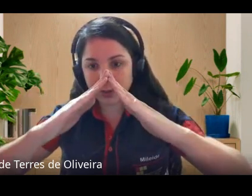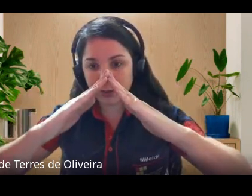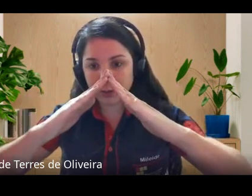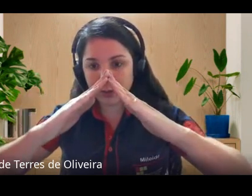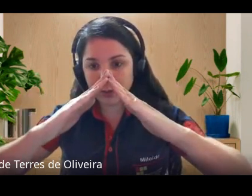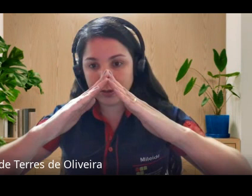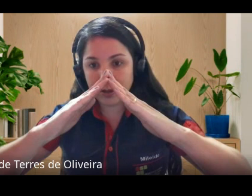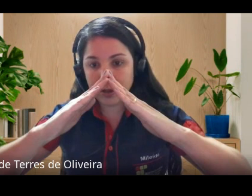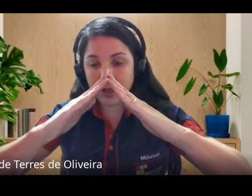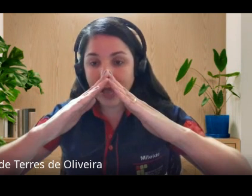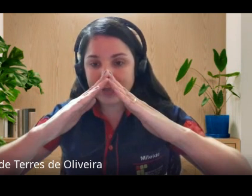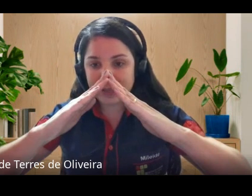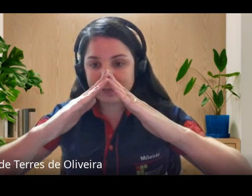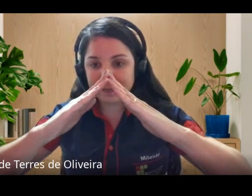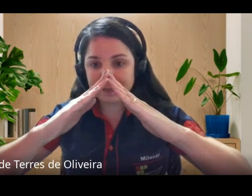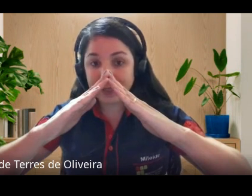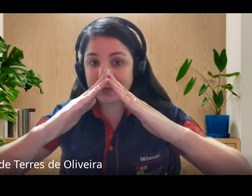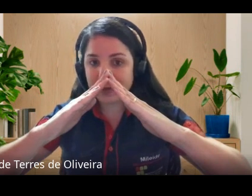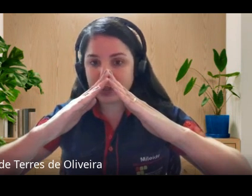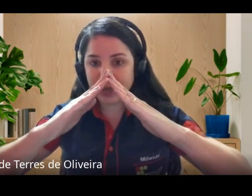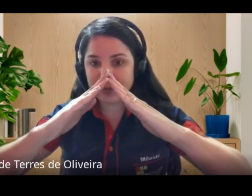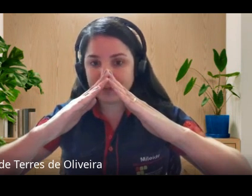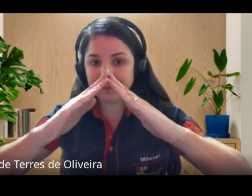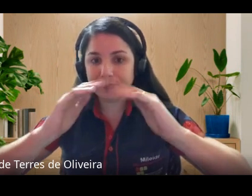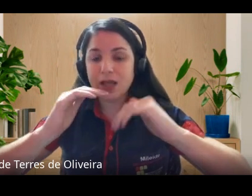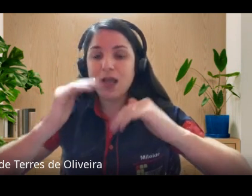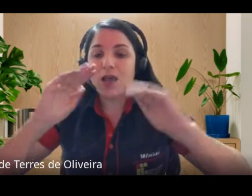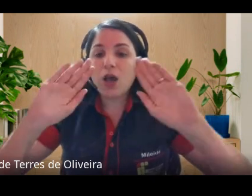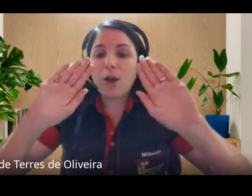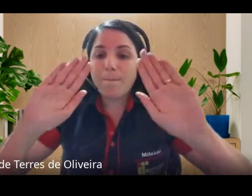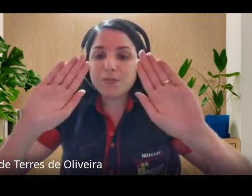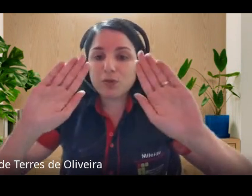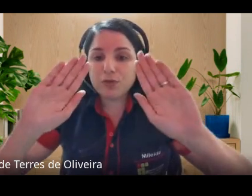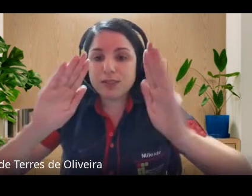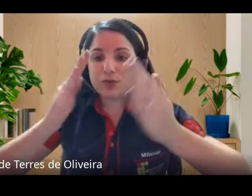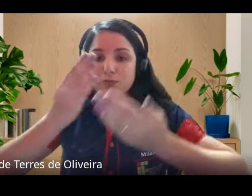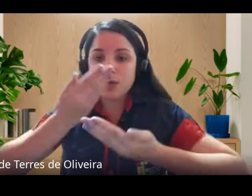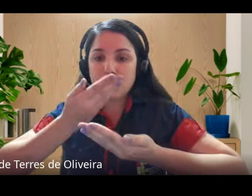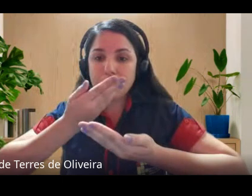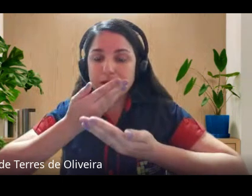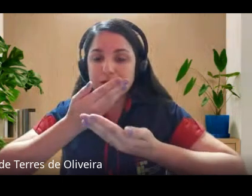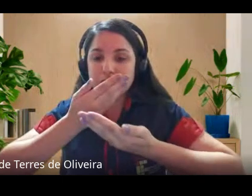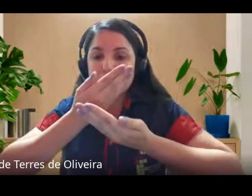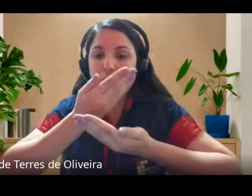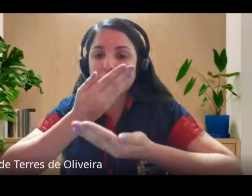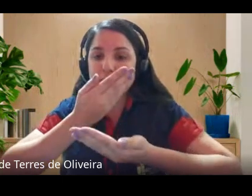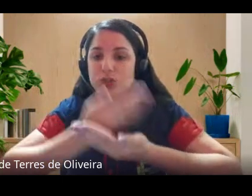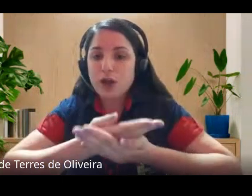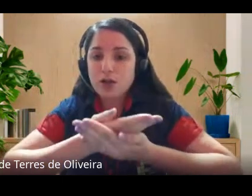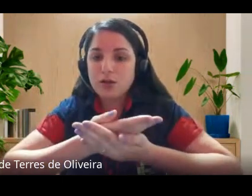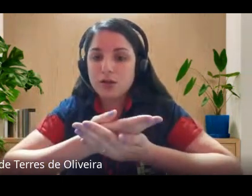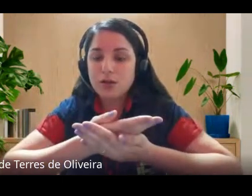pontinha casa, o sinal de casa. Mesma configuração de mão e a gente